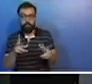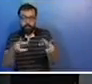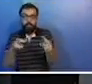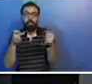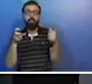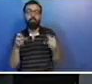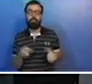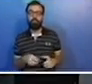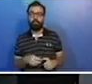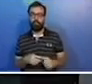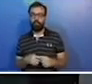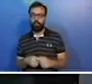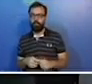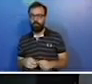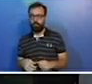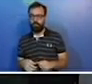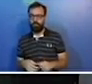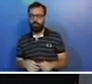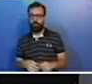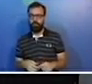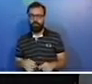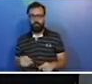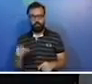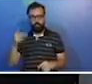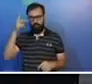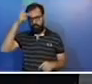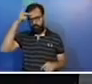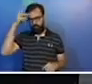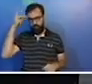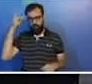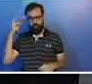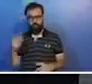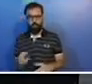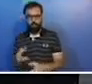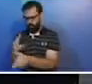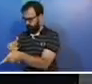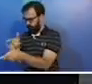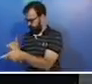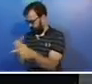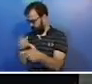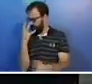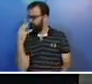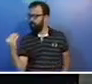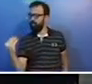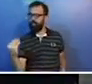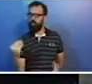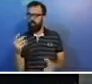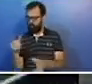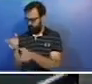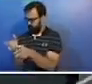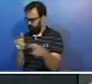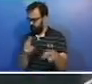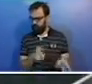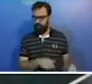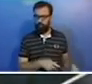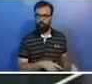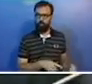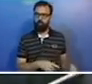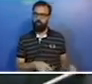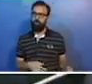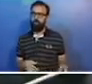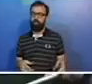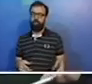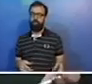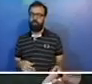perceberam? Os criadores acabaram com os coiotes, achando que as ovelhas iam ficar